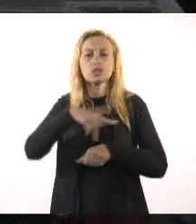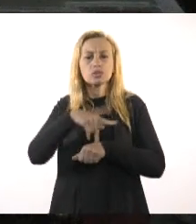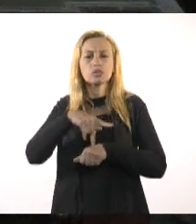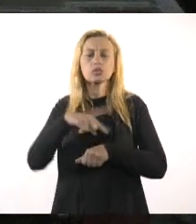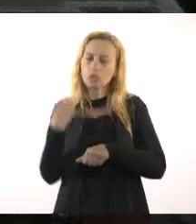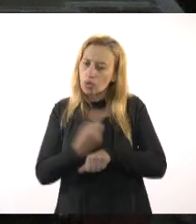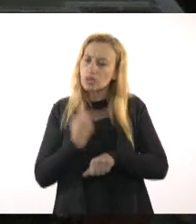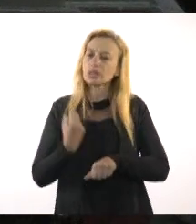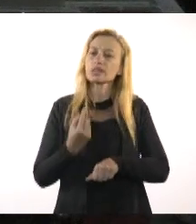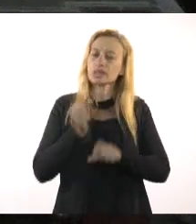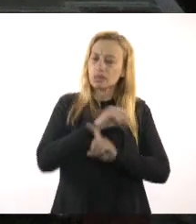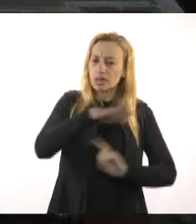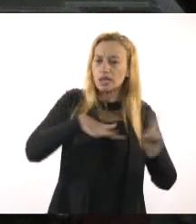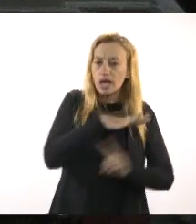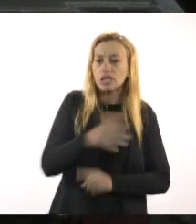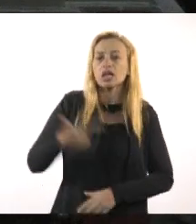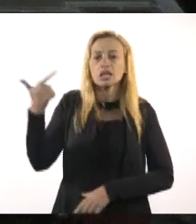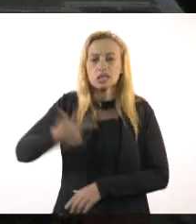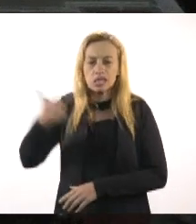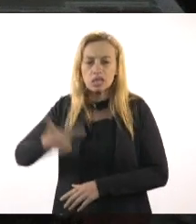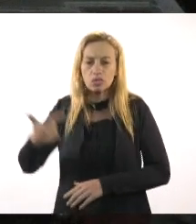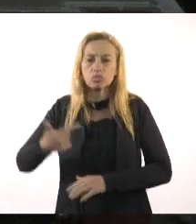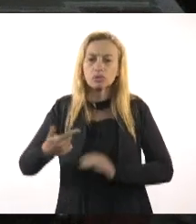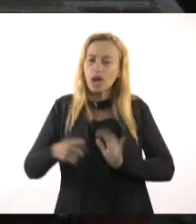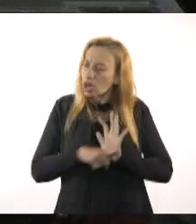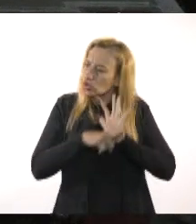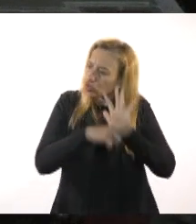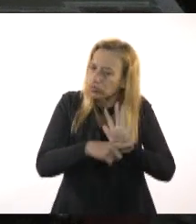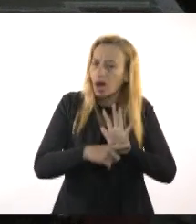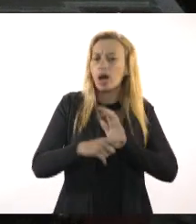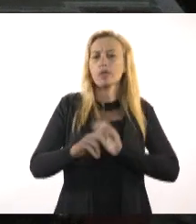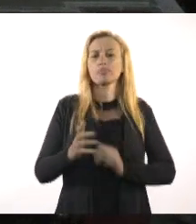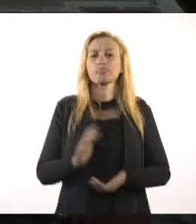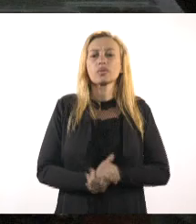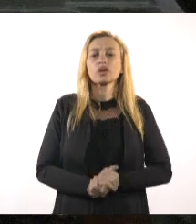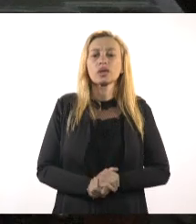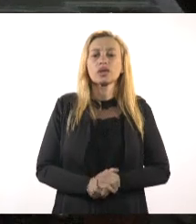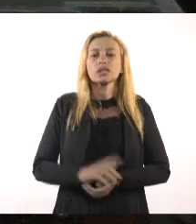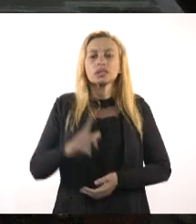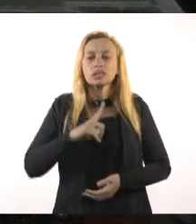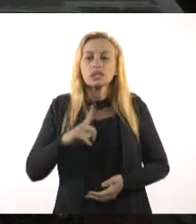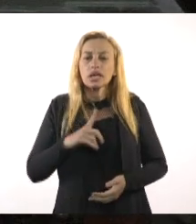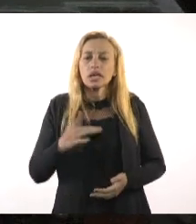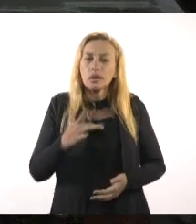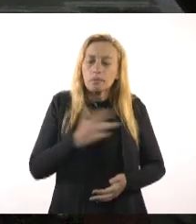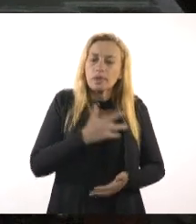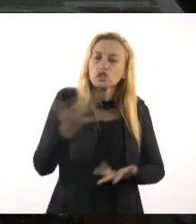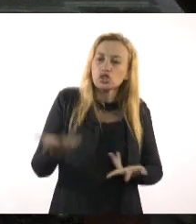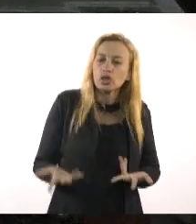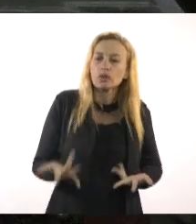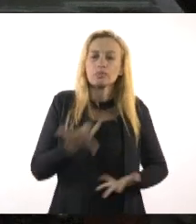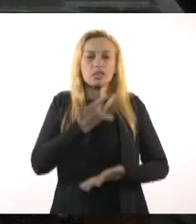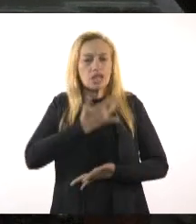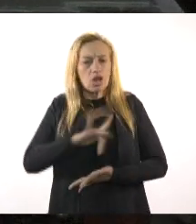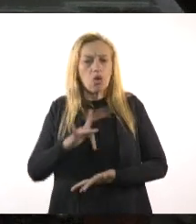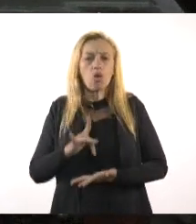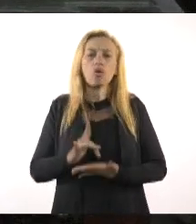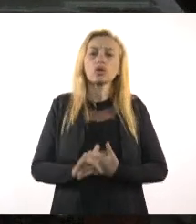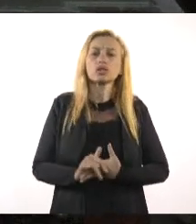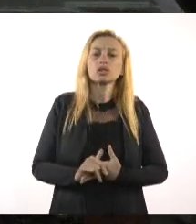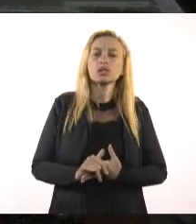sociedade. Segundo, de solidarizar-se, ou seja, de ter compaixão, de ter misericórdia, de